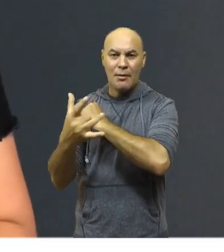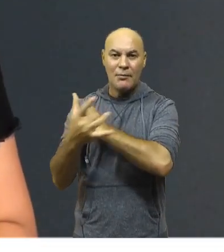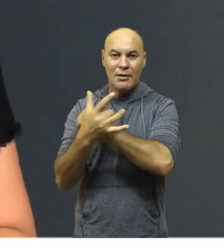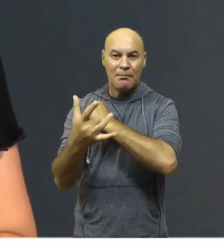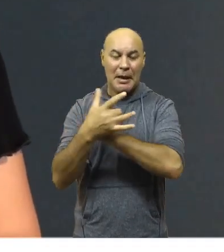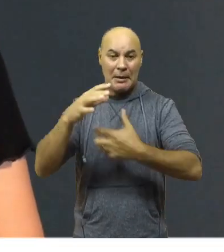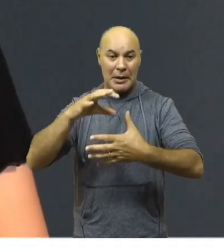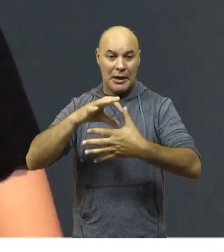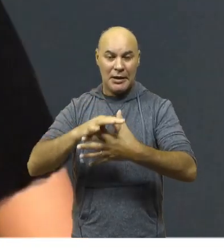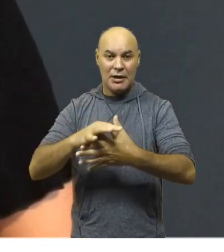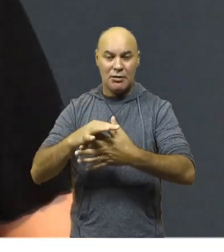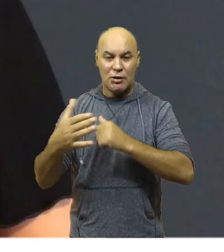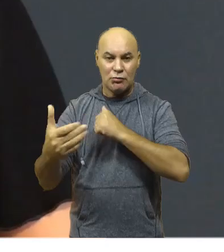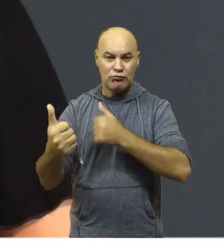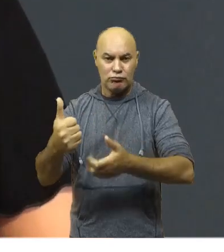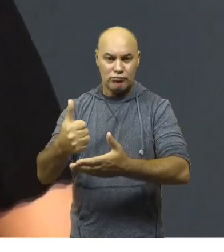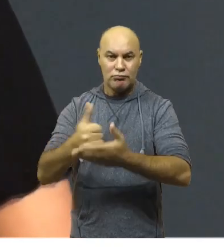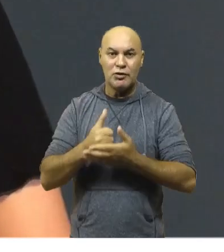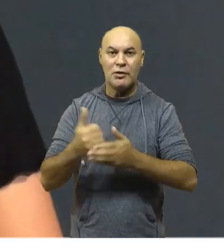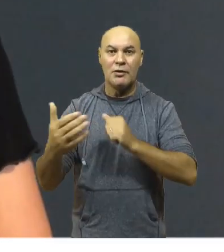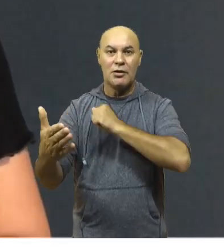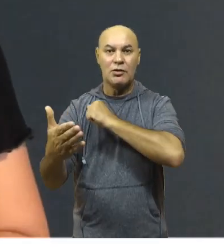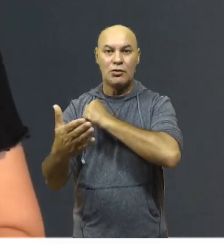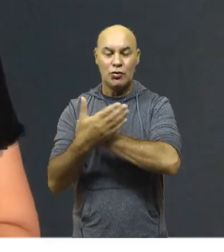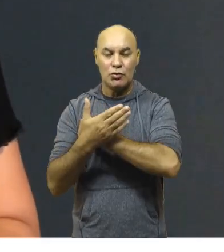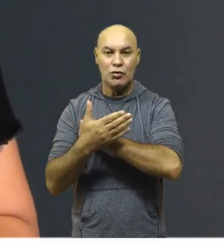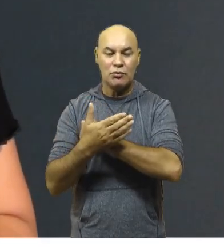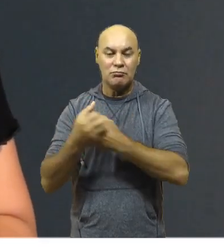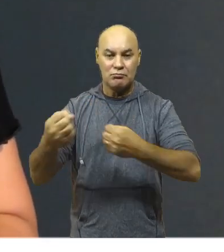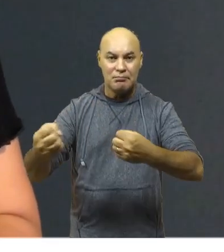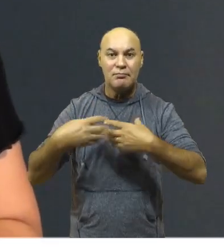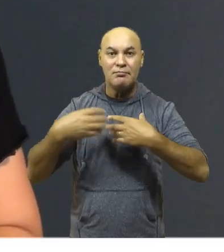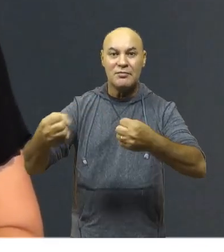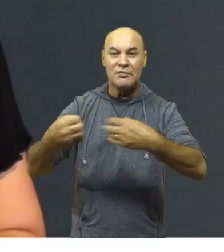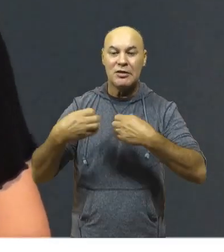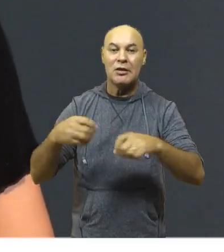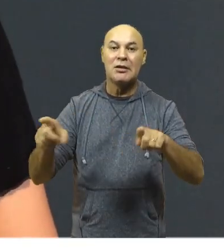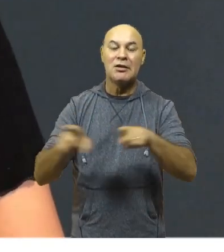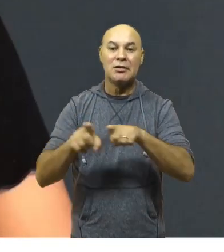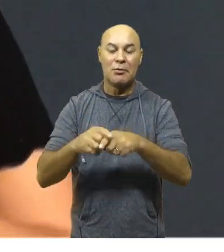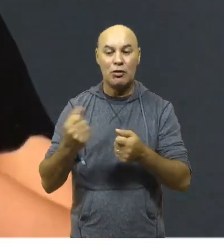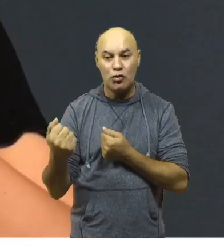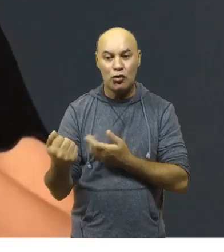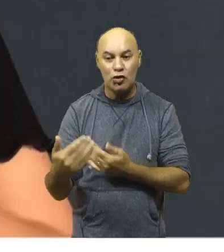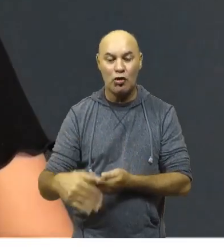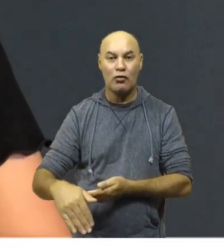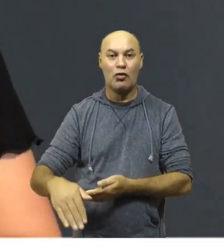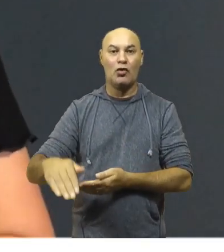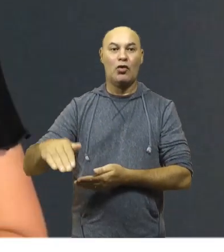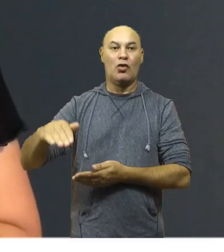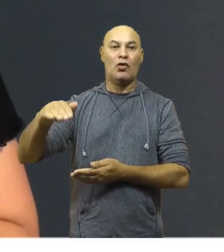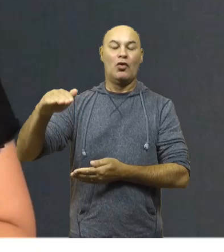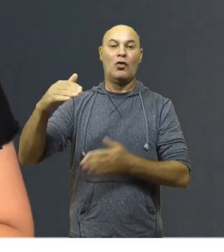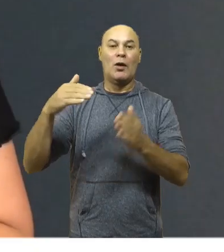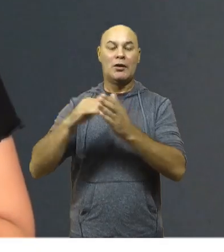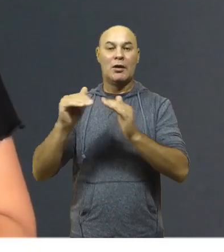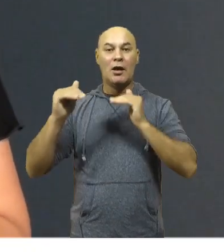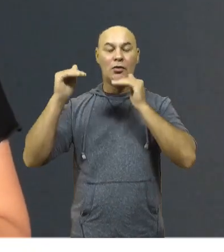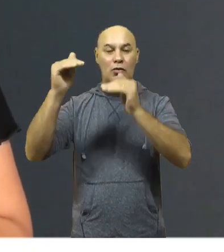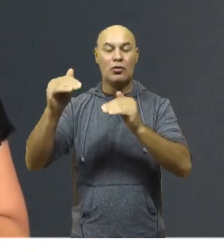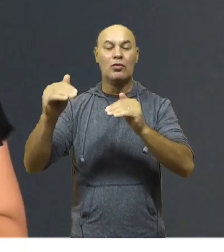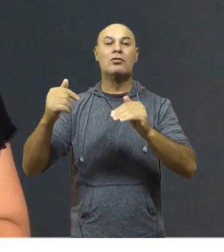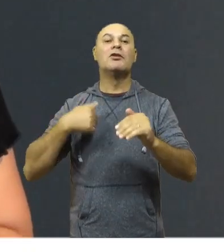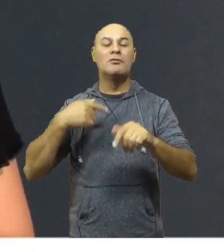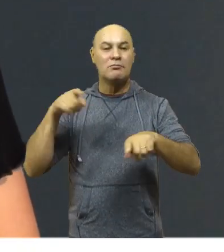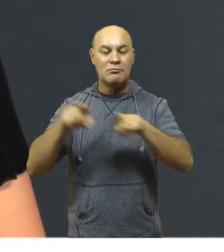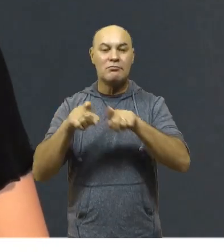ouviram, me discipularam e depois da adolescência, na juventude, e depois eu fiz o CR e eu